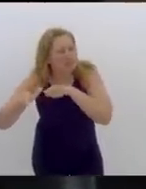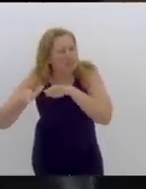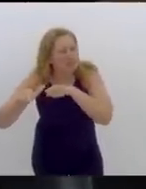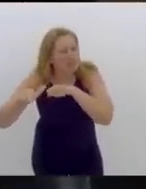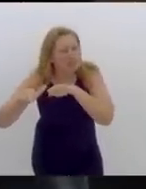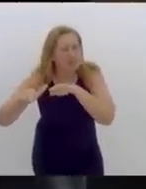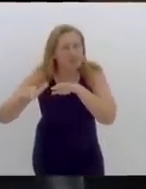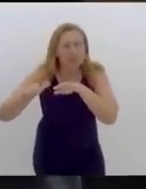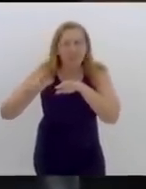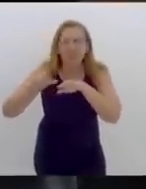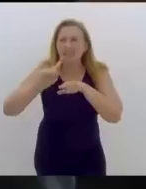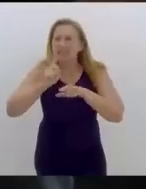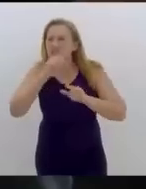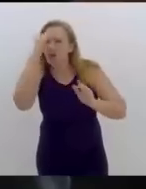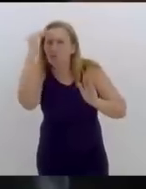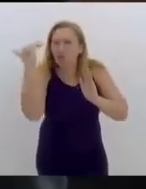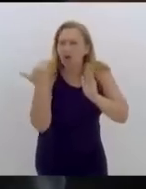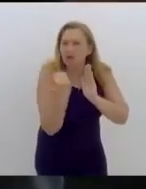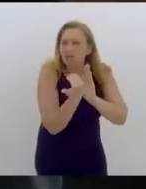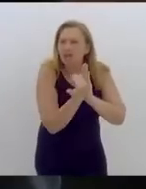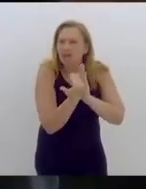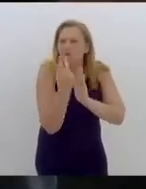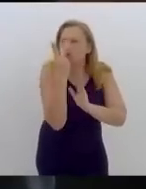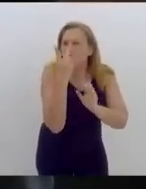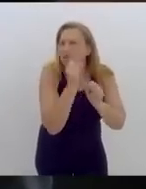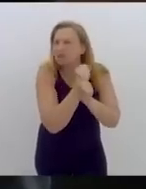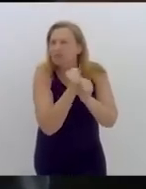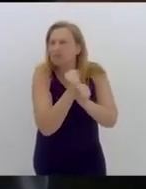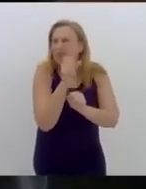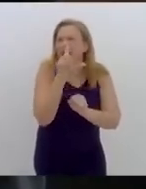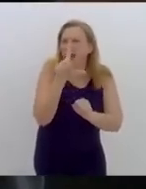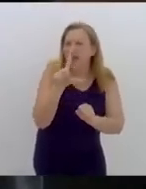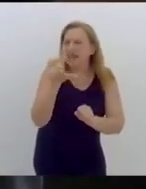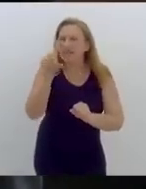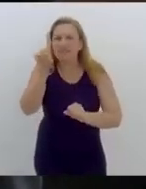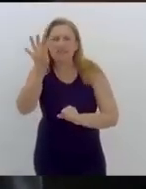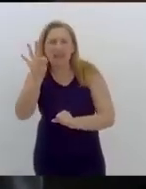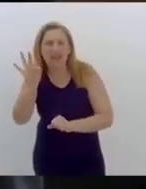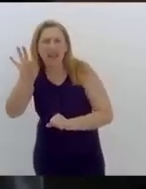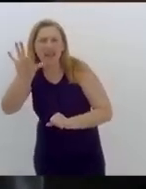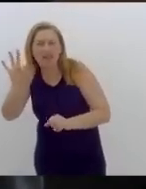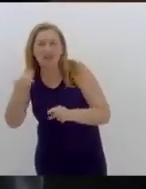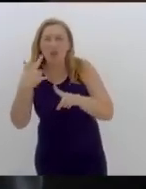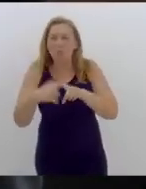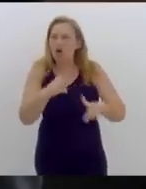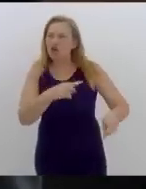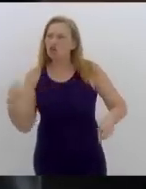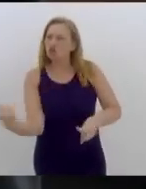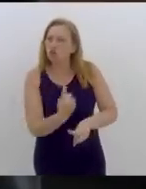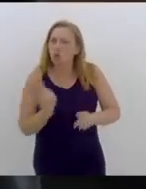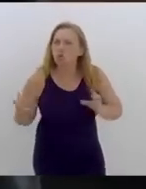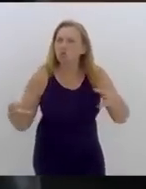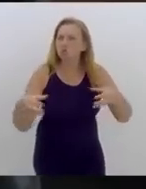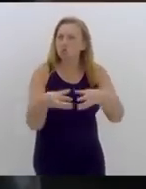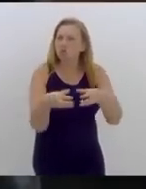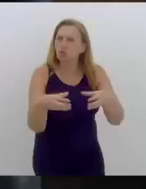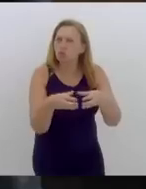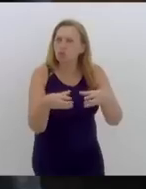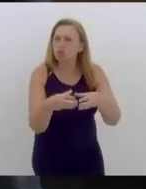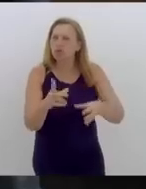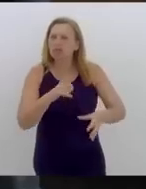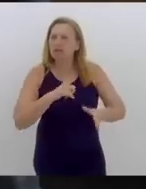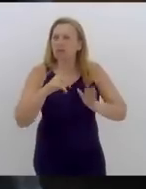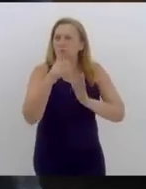sem cumprir os tais dois anos de LTS porque nós o nosso grupo nós temos